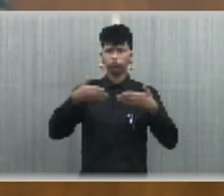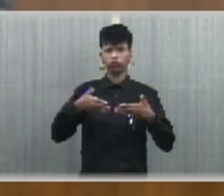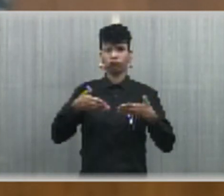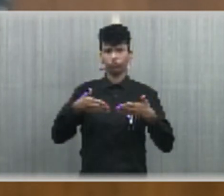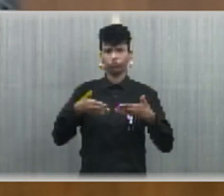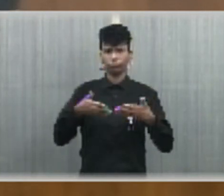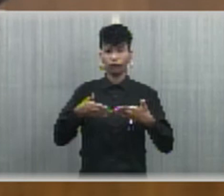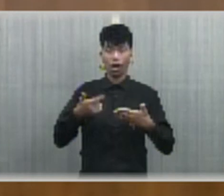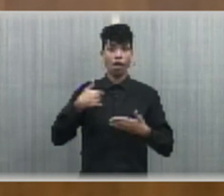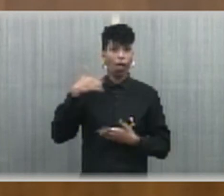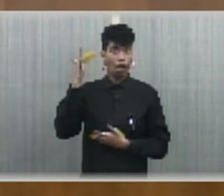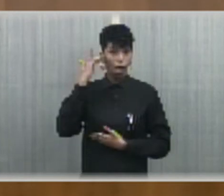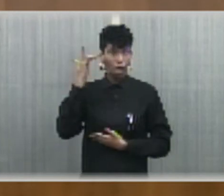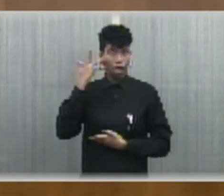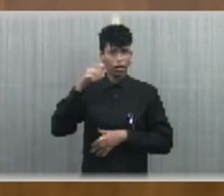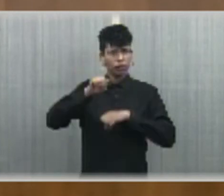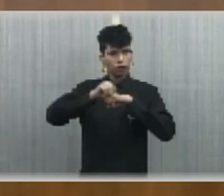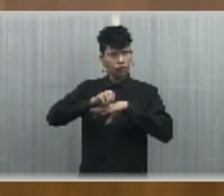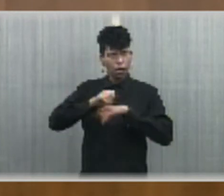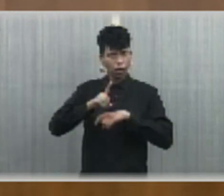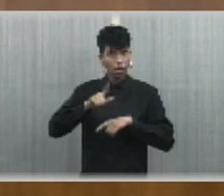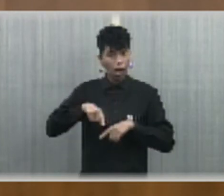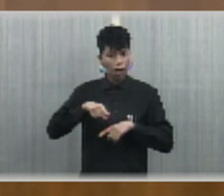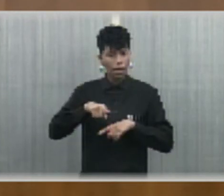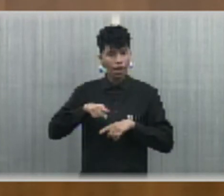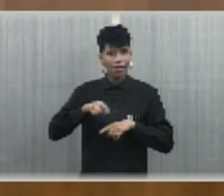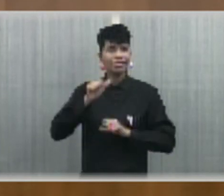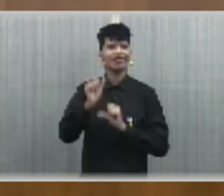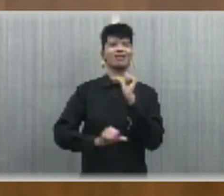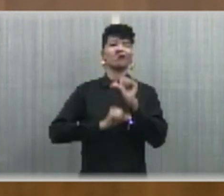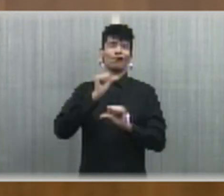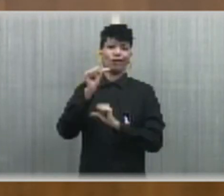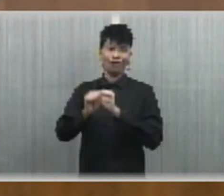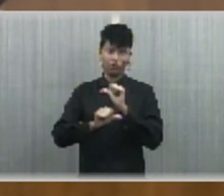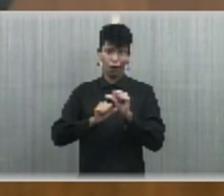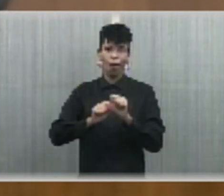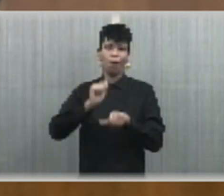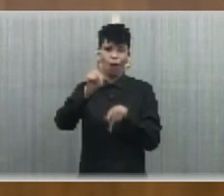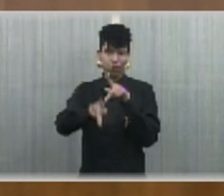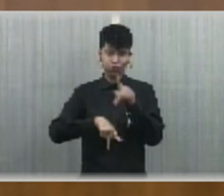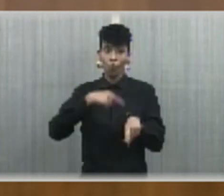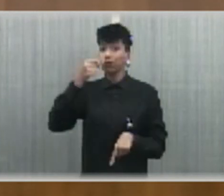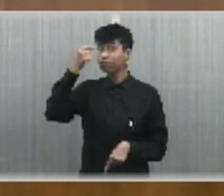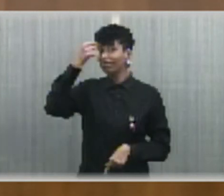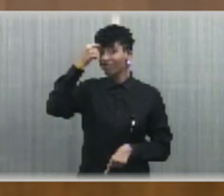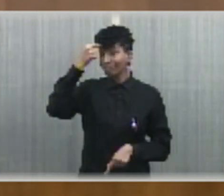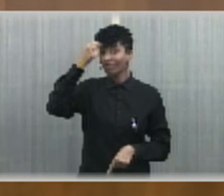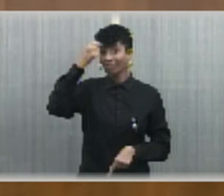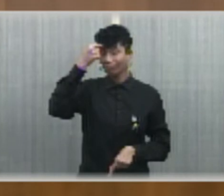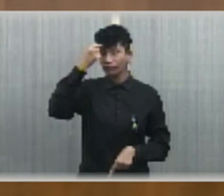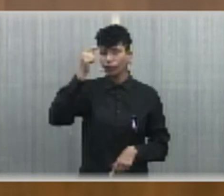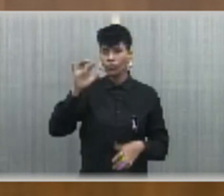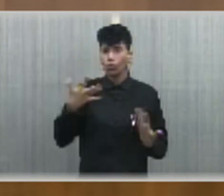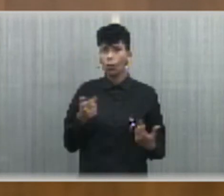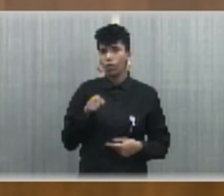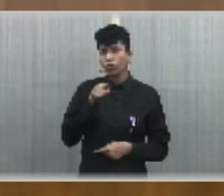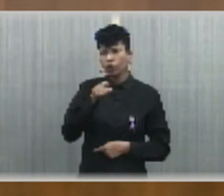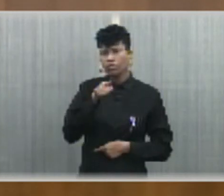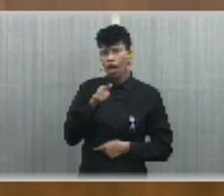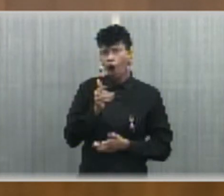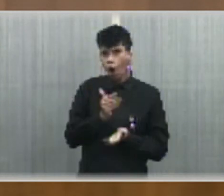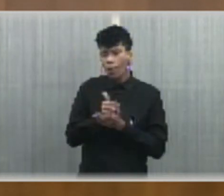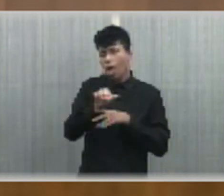que a educação é o meio que transforma as pessoas. Eu acho que quando você